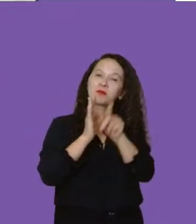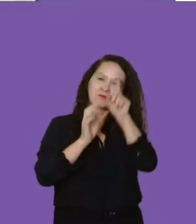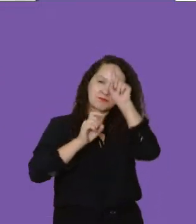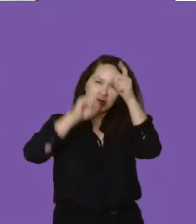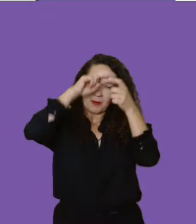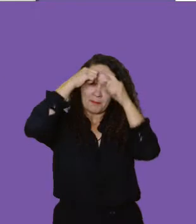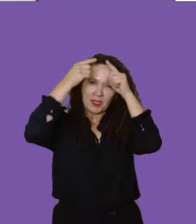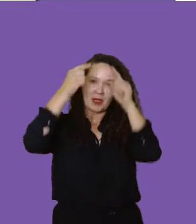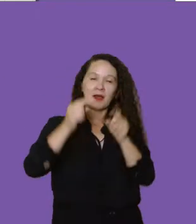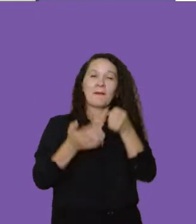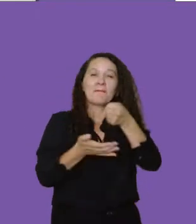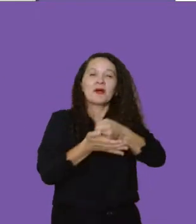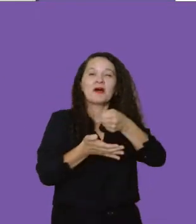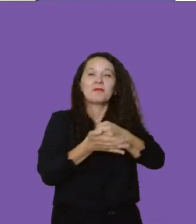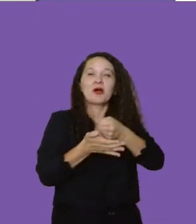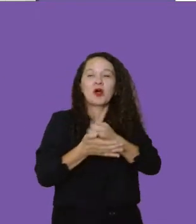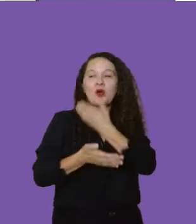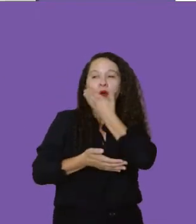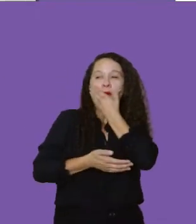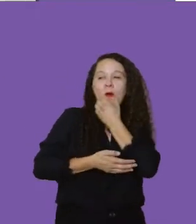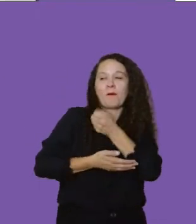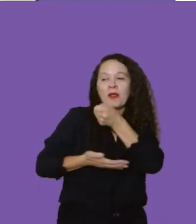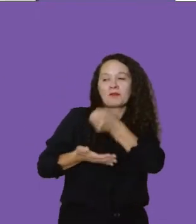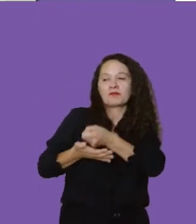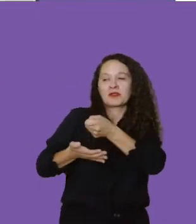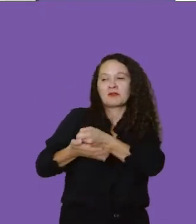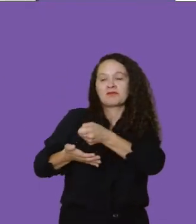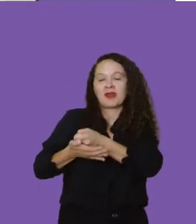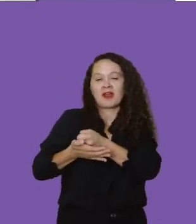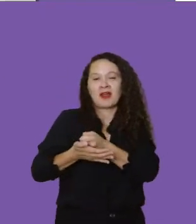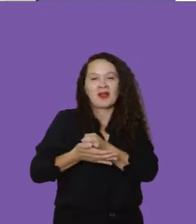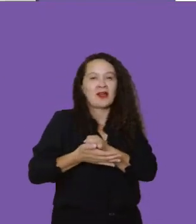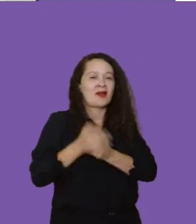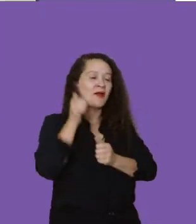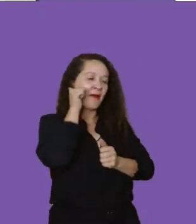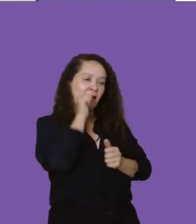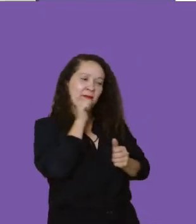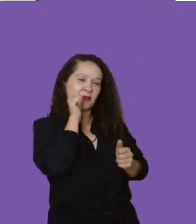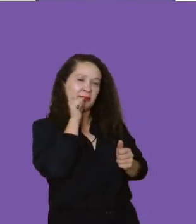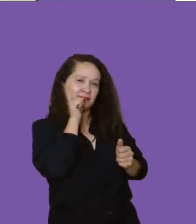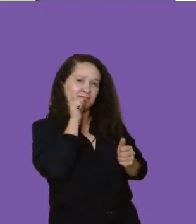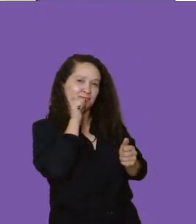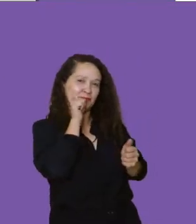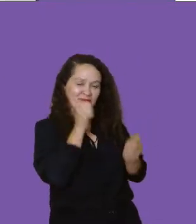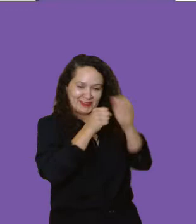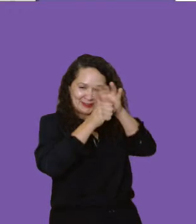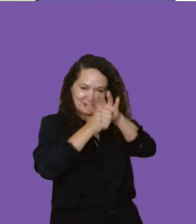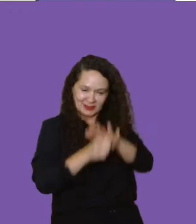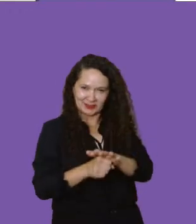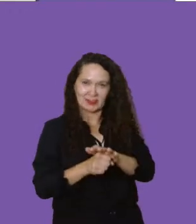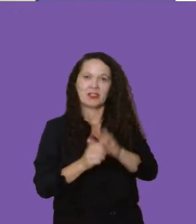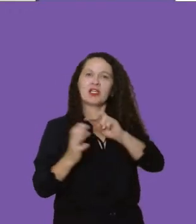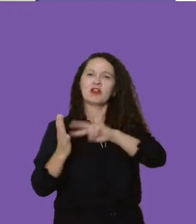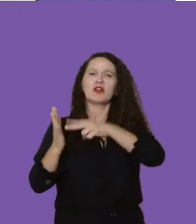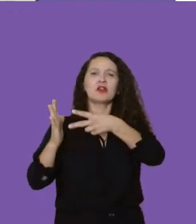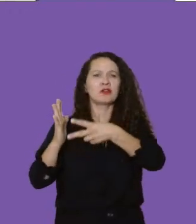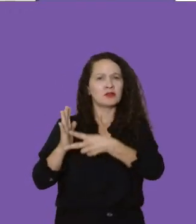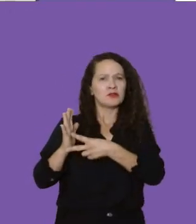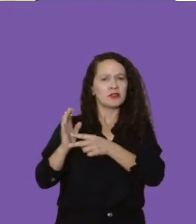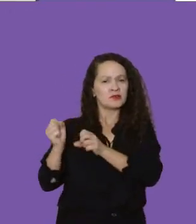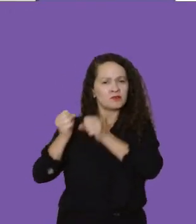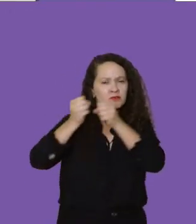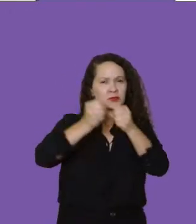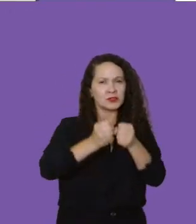hierarquia do masculino sobre o feminino. Então, é o patriarcado